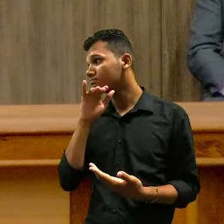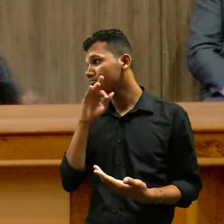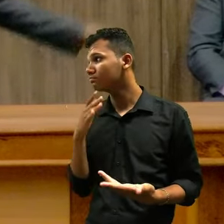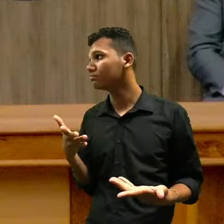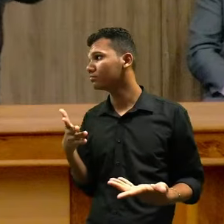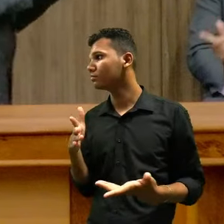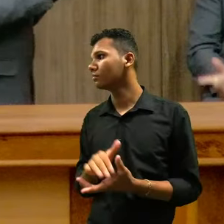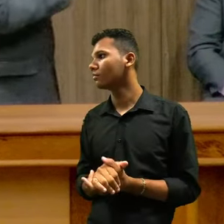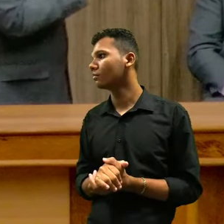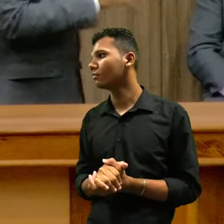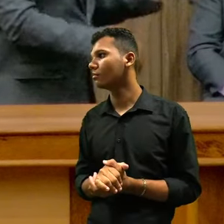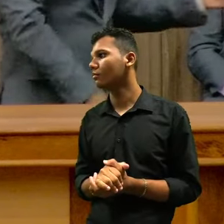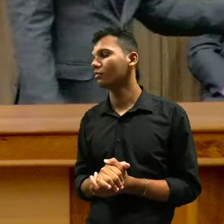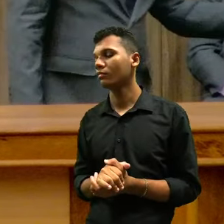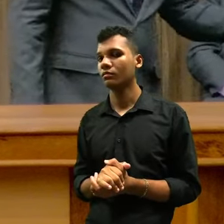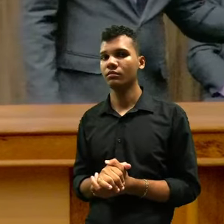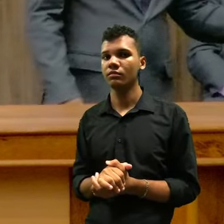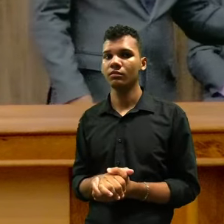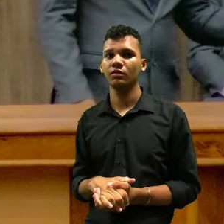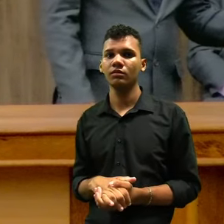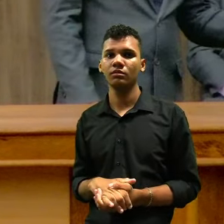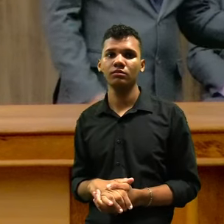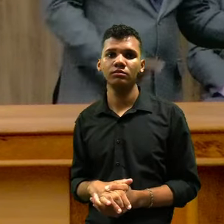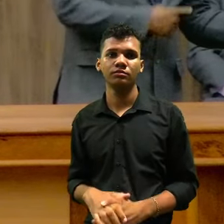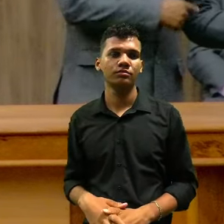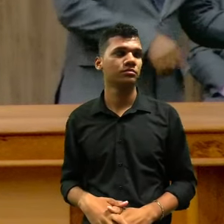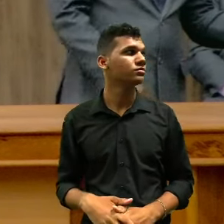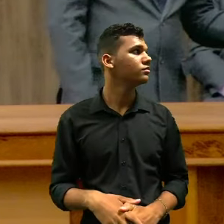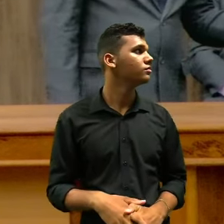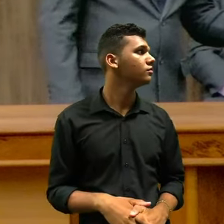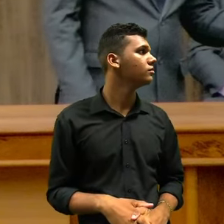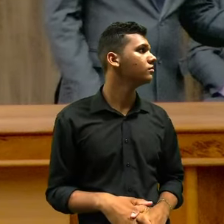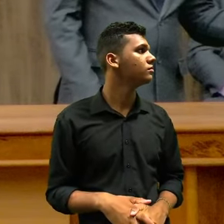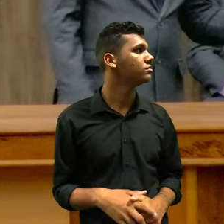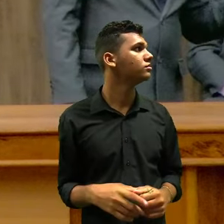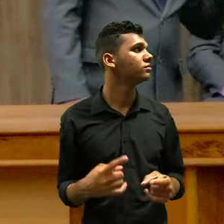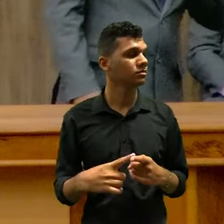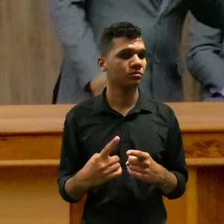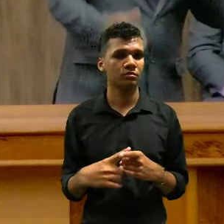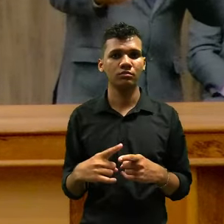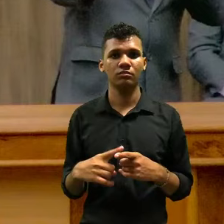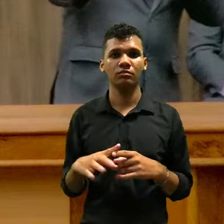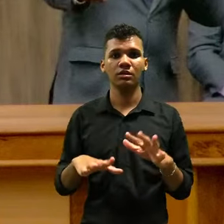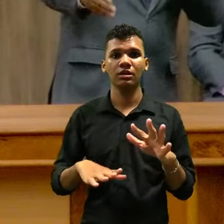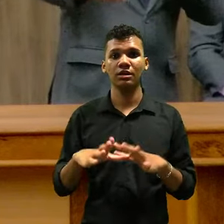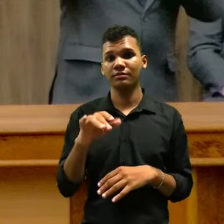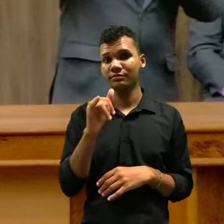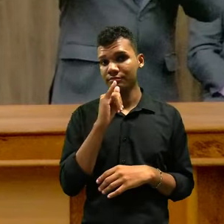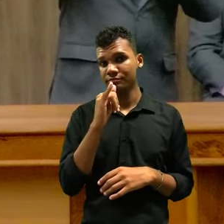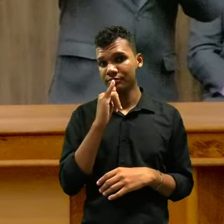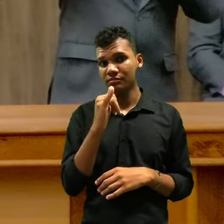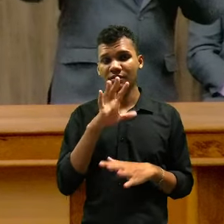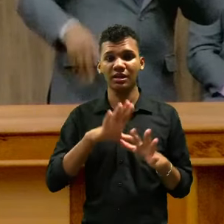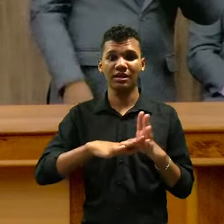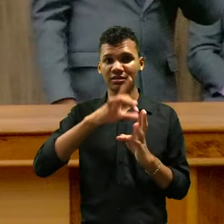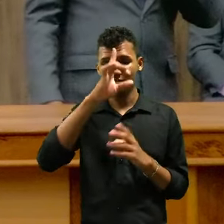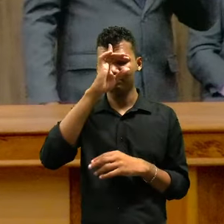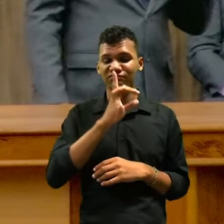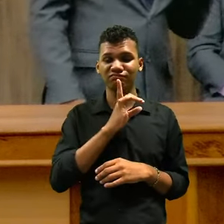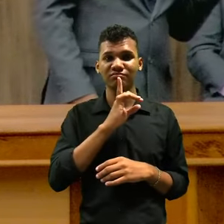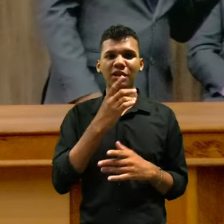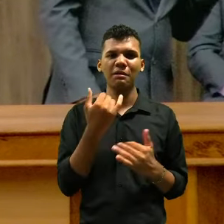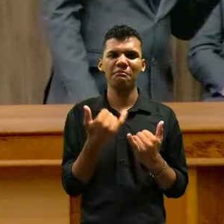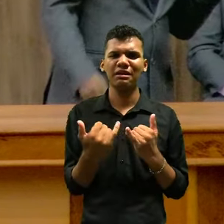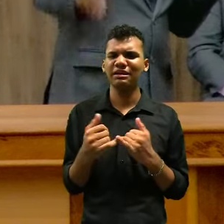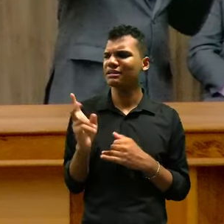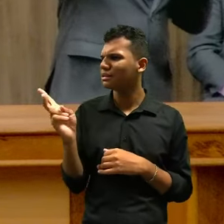xim Di diz aí é o mesmo com a tendência dele é amarelado amarelado velho é crente que parece que tá doente o